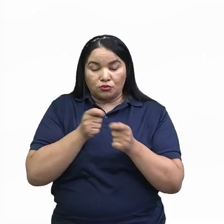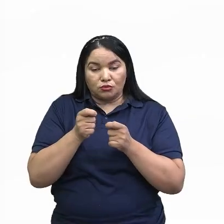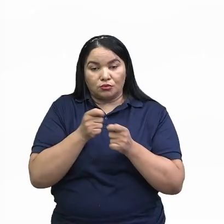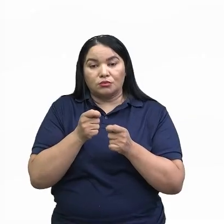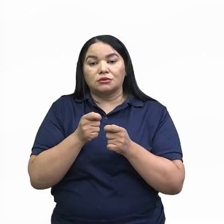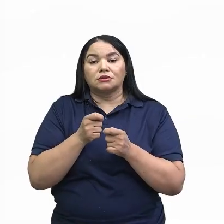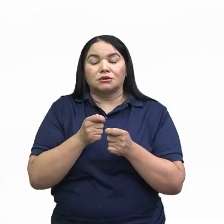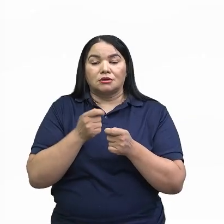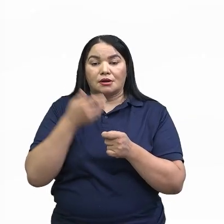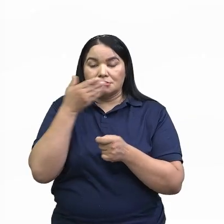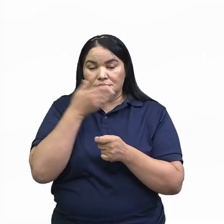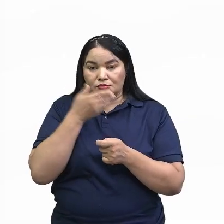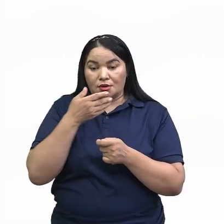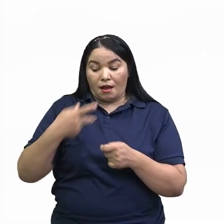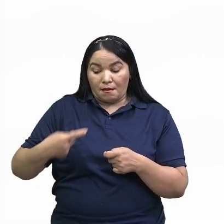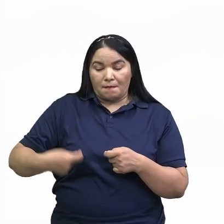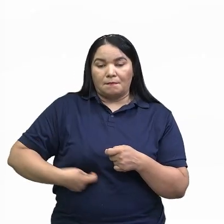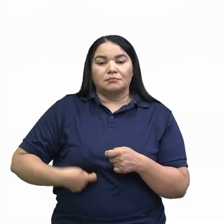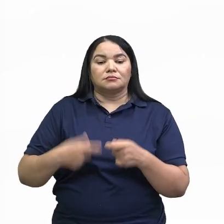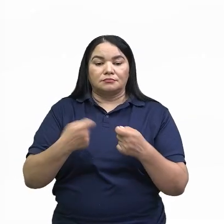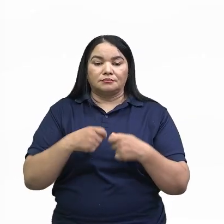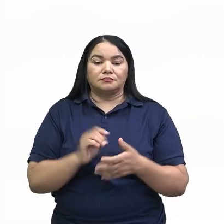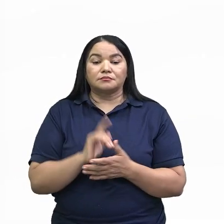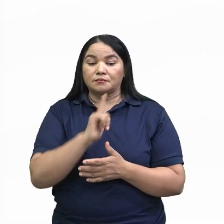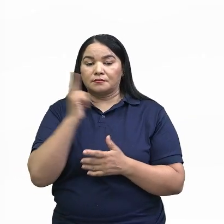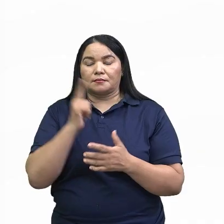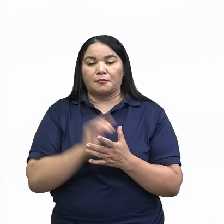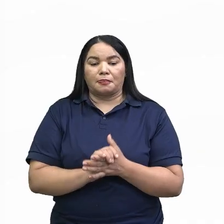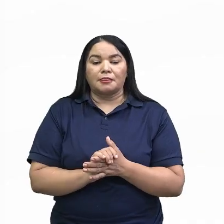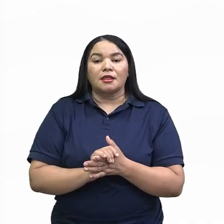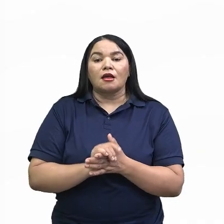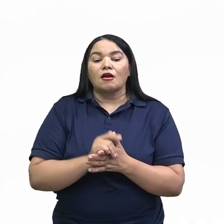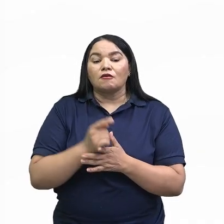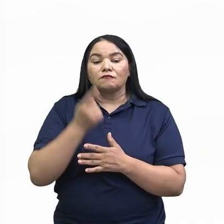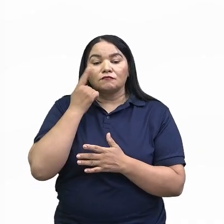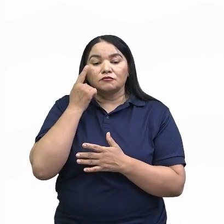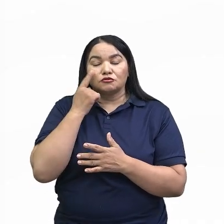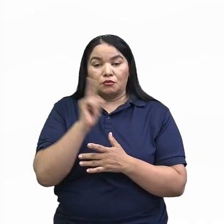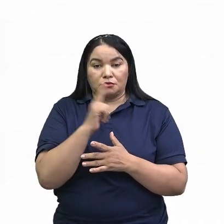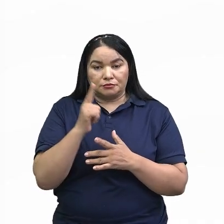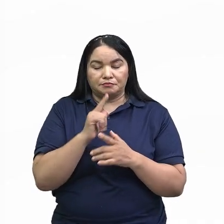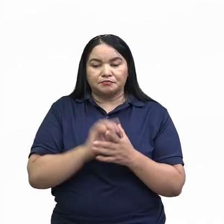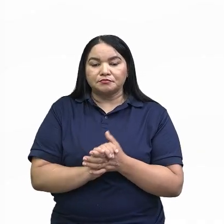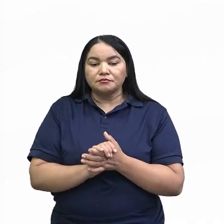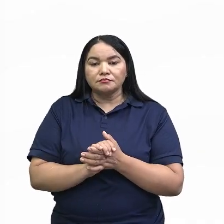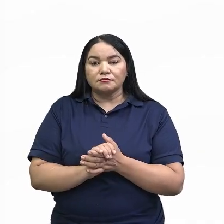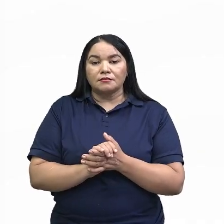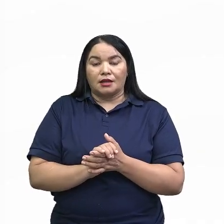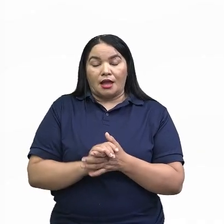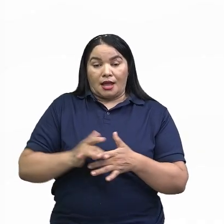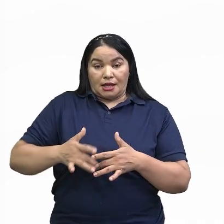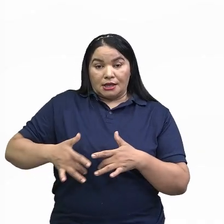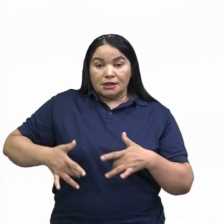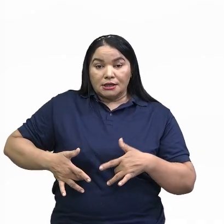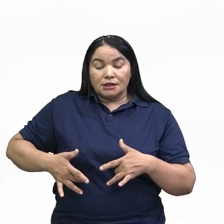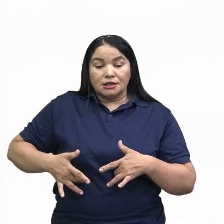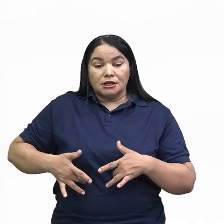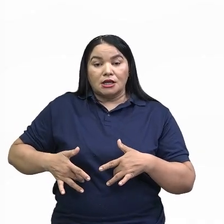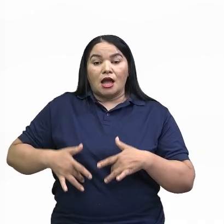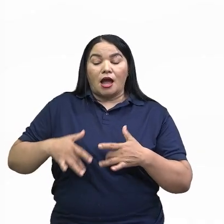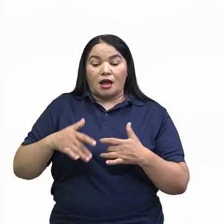aí para a nossa imagem para a gente ver mais informações. Além do xenotransplante que nós vimos lá do rim, né, sendo transplantado em